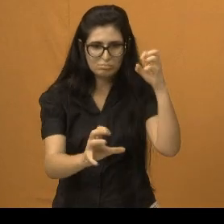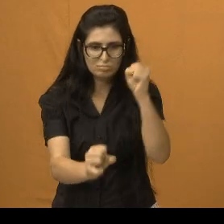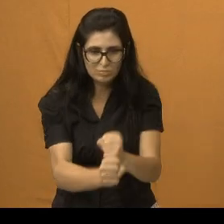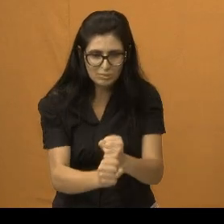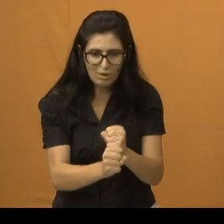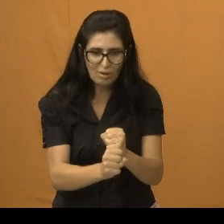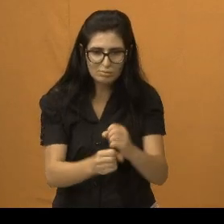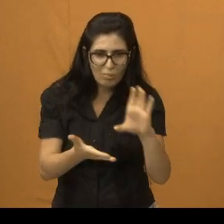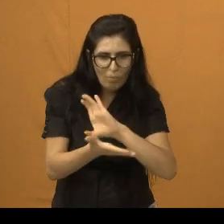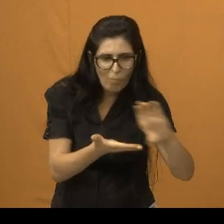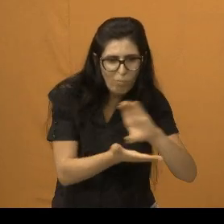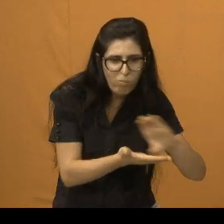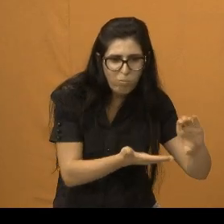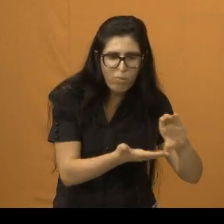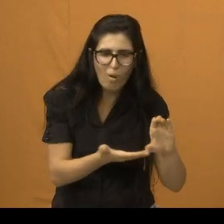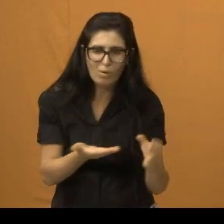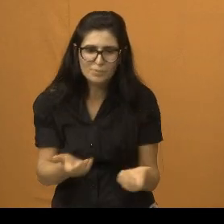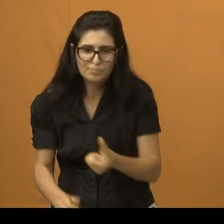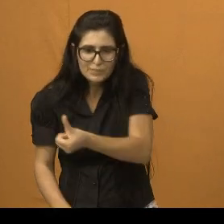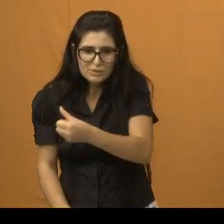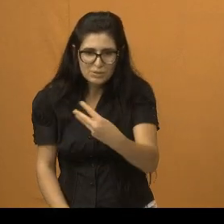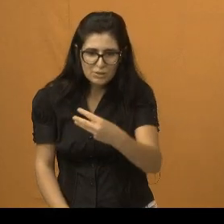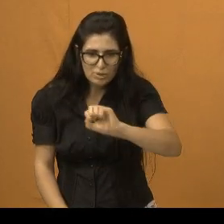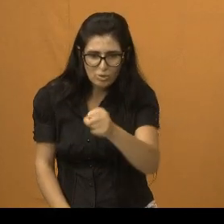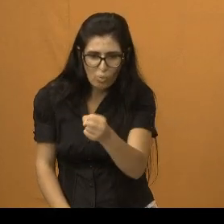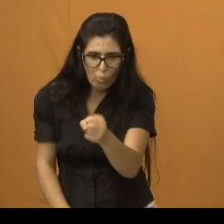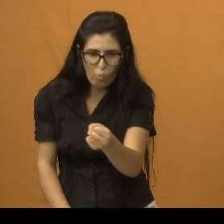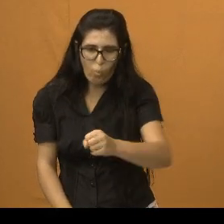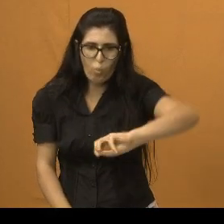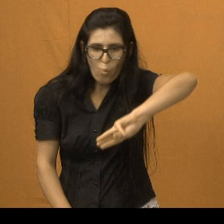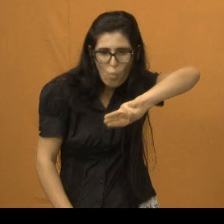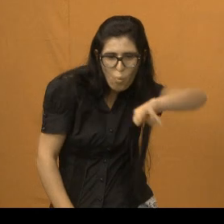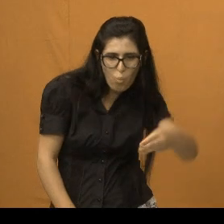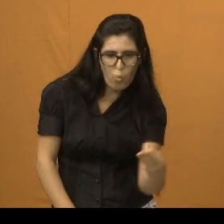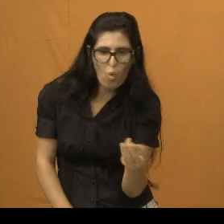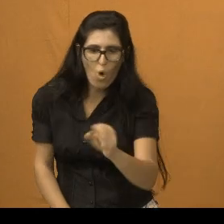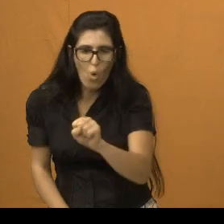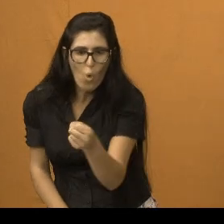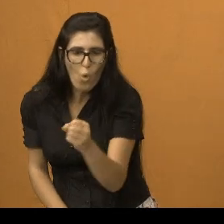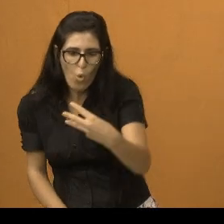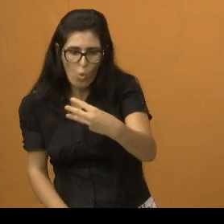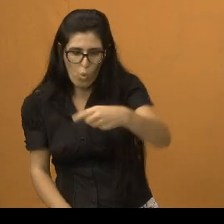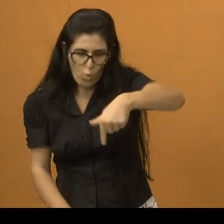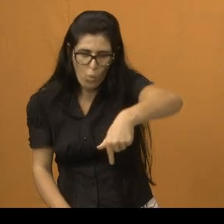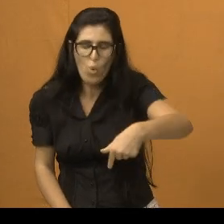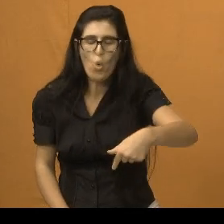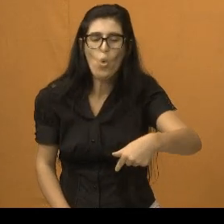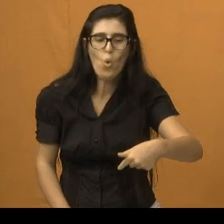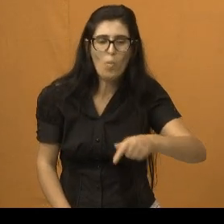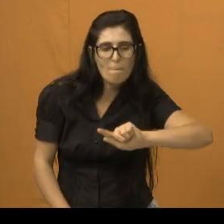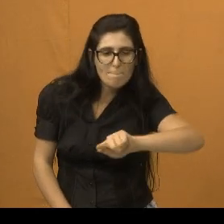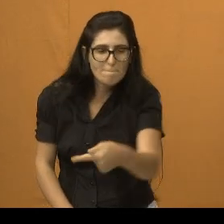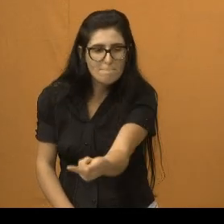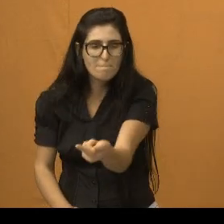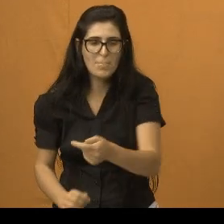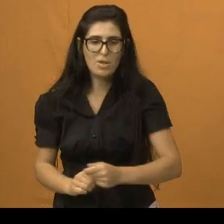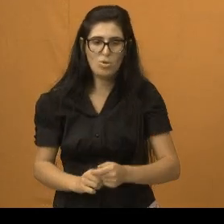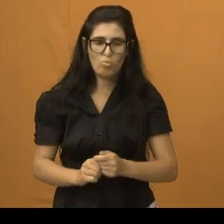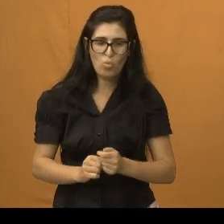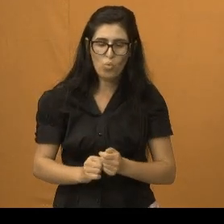consolidou aqui dessas metas, que era a previsão de 638, né, dentro desses valores principais, tá?